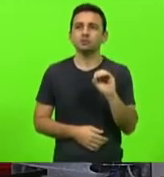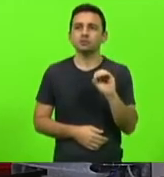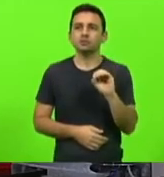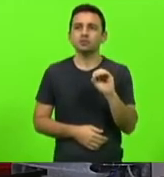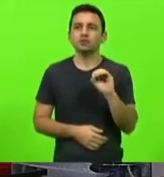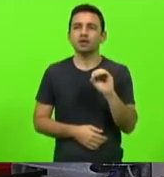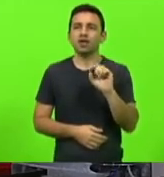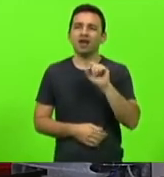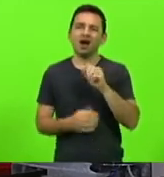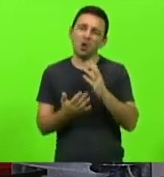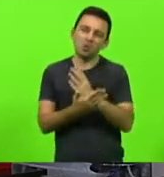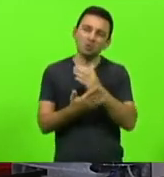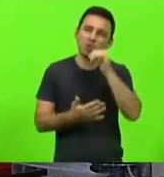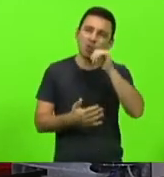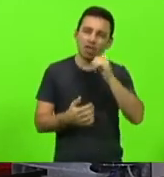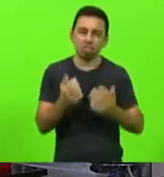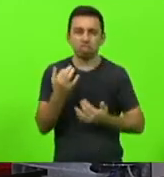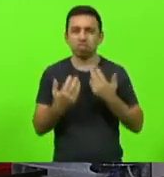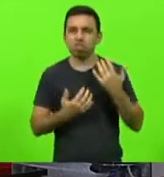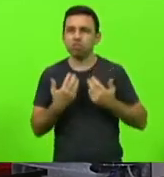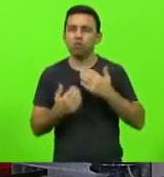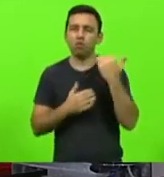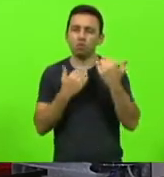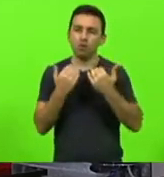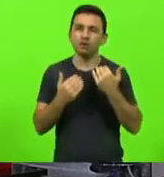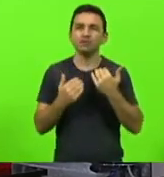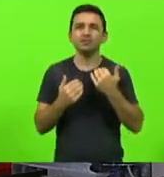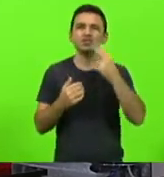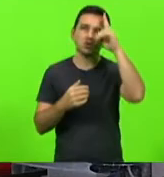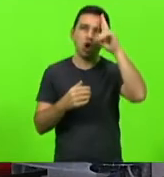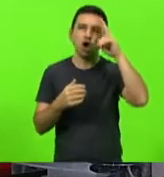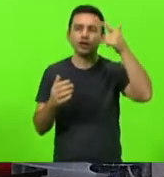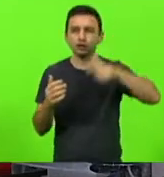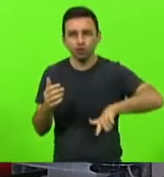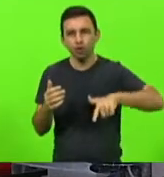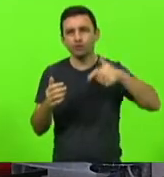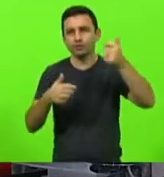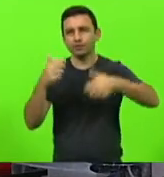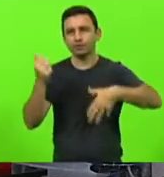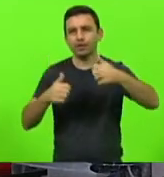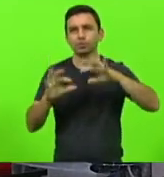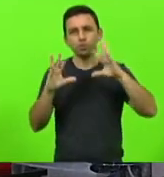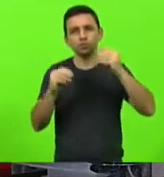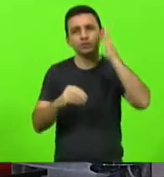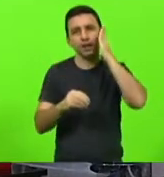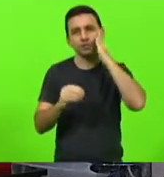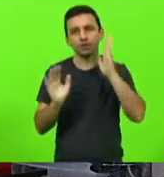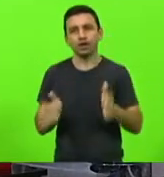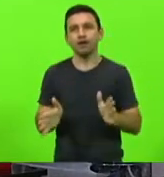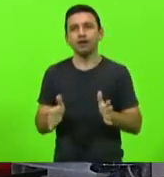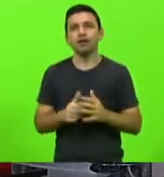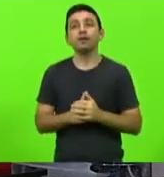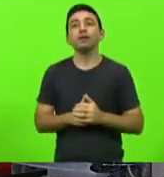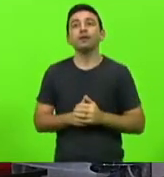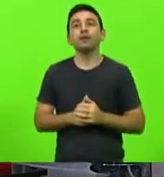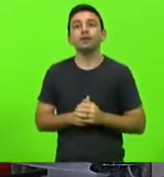queimadas vivas. Então, contar a história toda de novo não dá certo, porque todo mundo já sabe. Né? Mas,